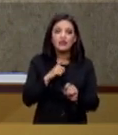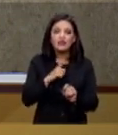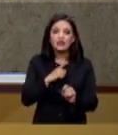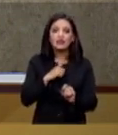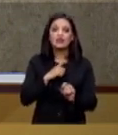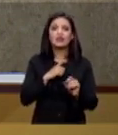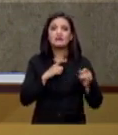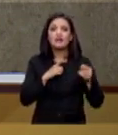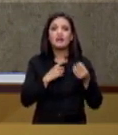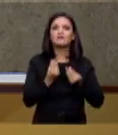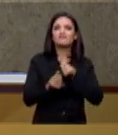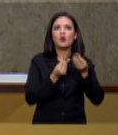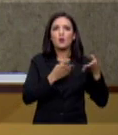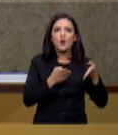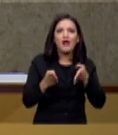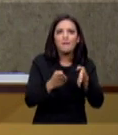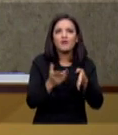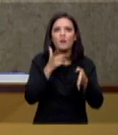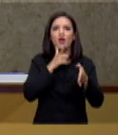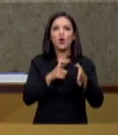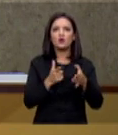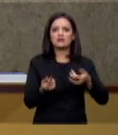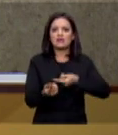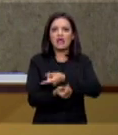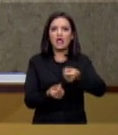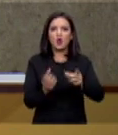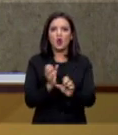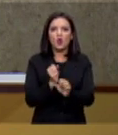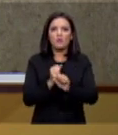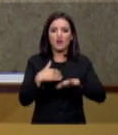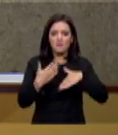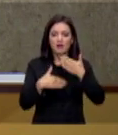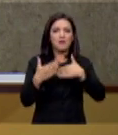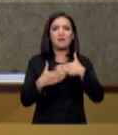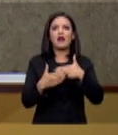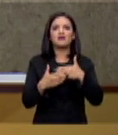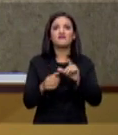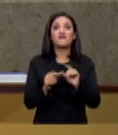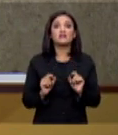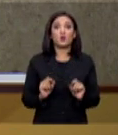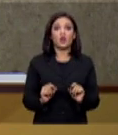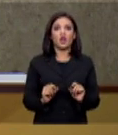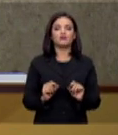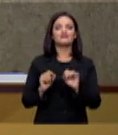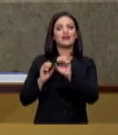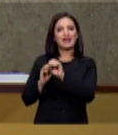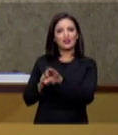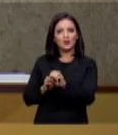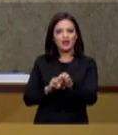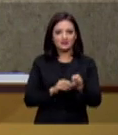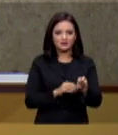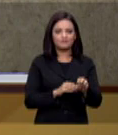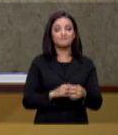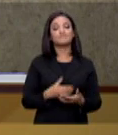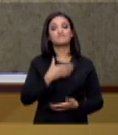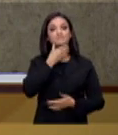a evolução da economia, a educação. Ele faleceu vítima